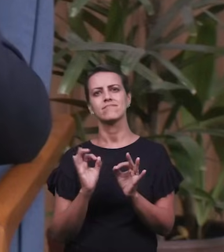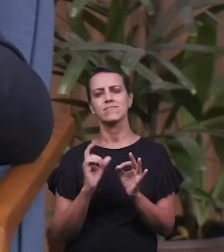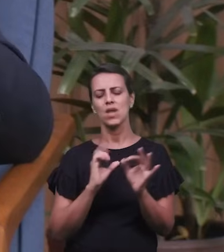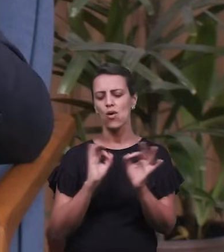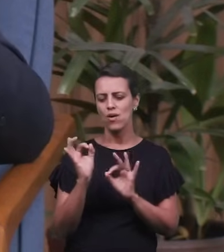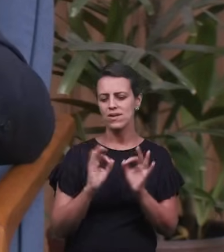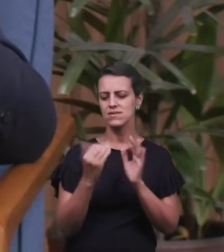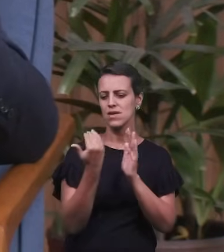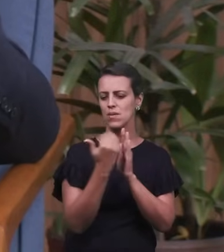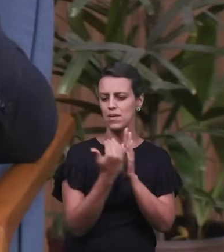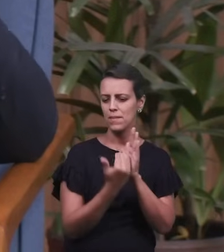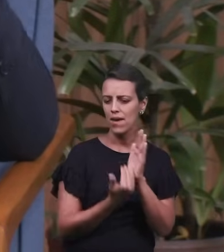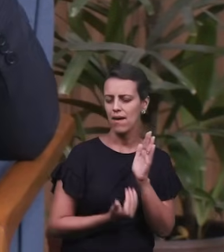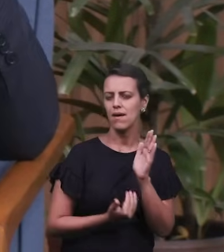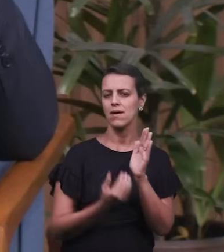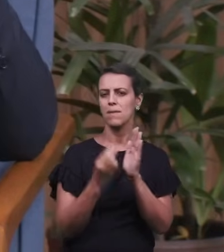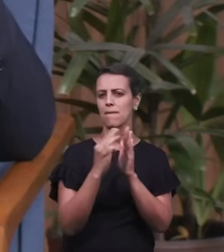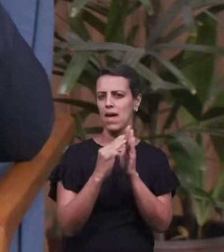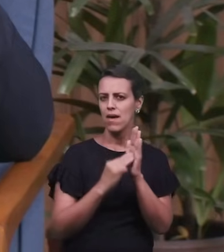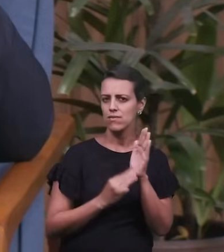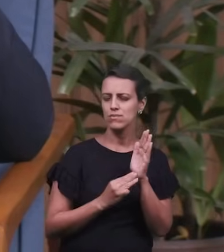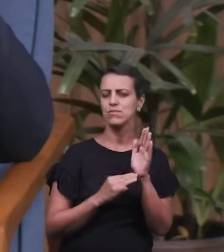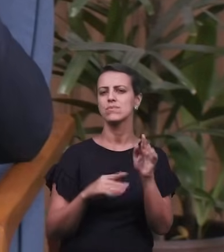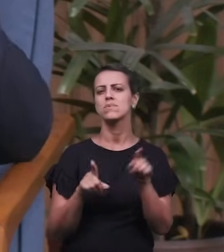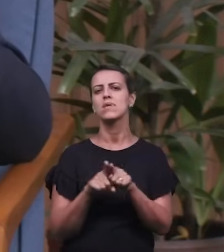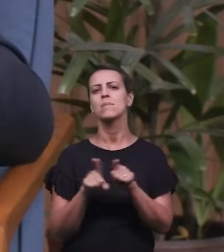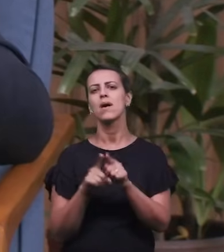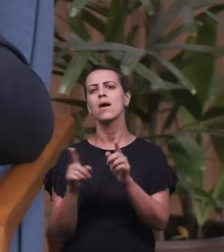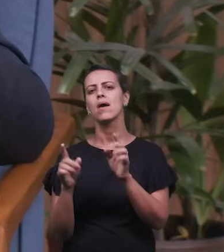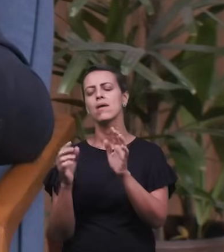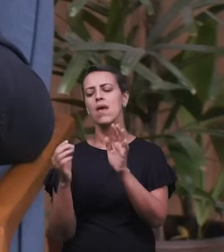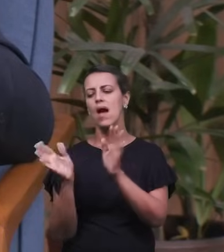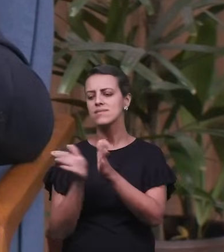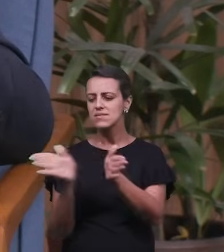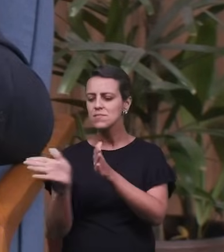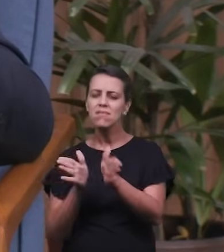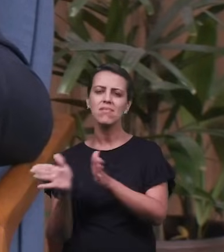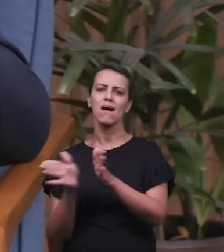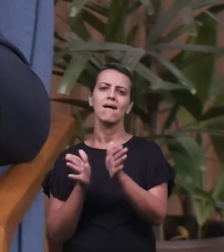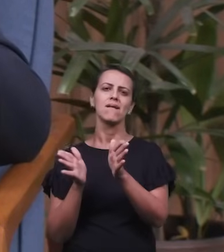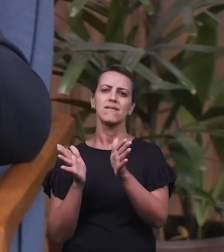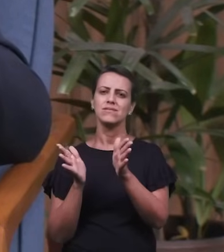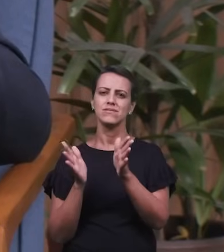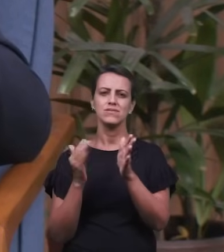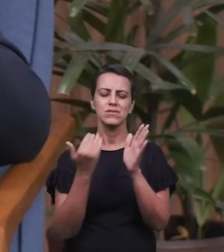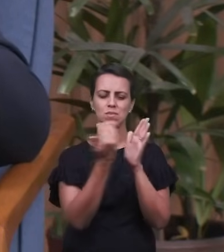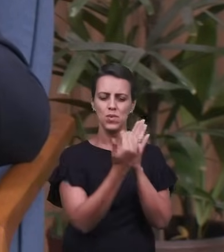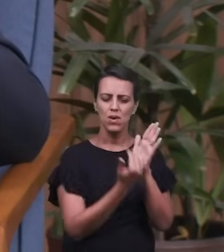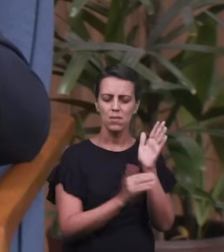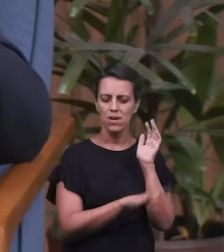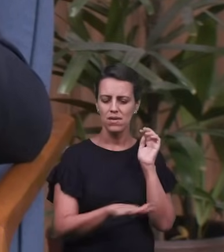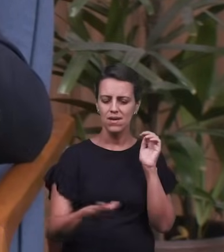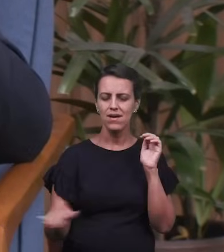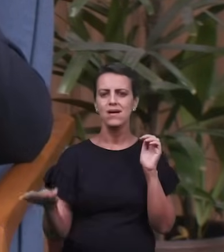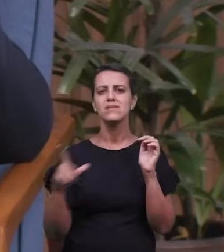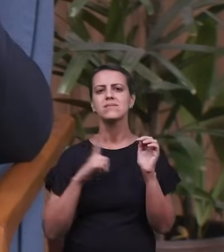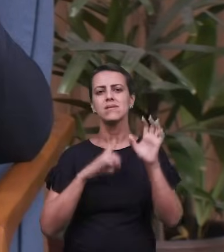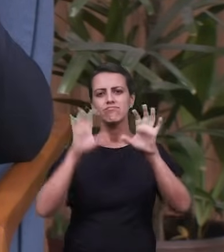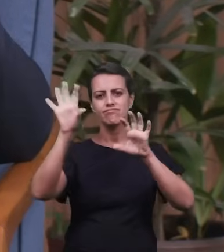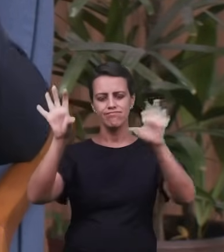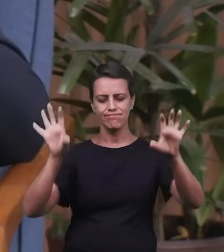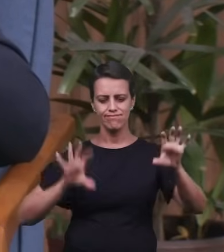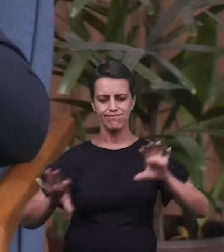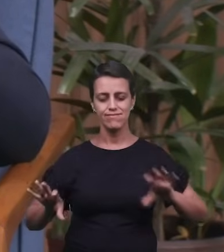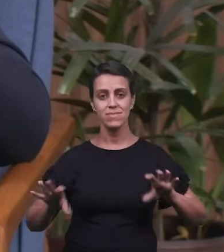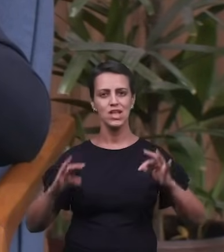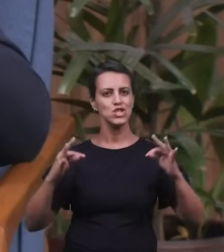temos Organização e Método, que está em produção, nós temos o programa de acessibilidade, que está em produção, e os programas para crianças você tem ali